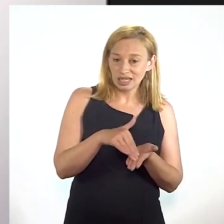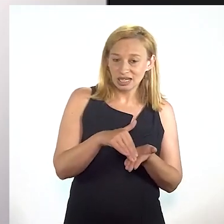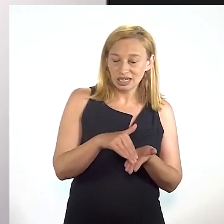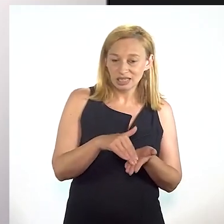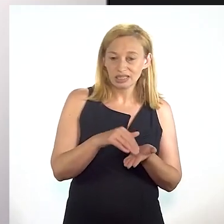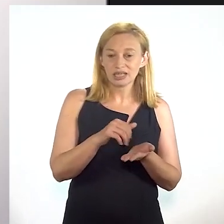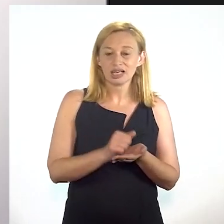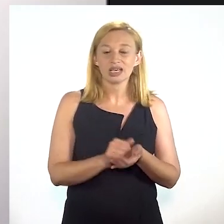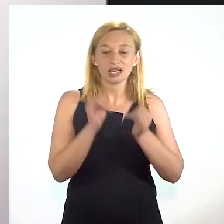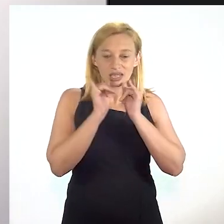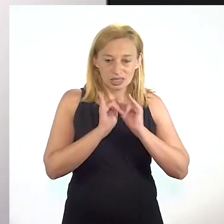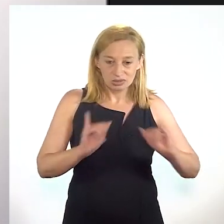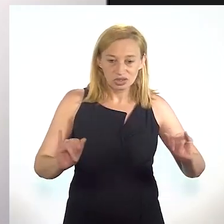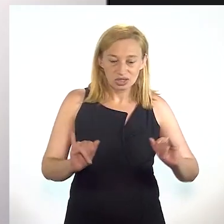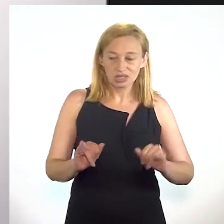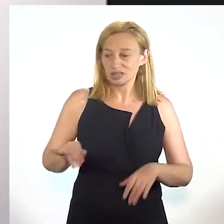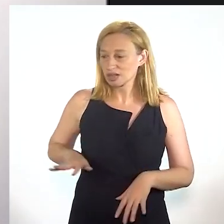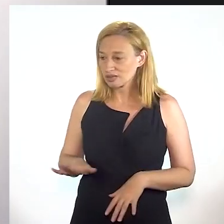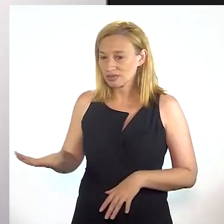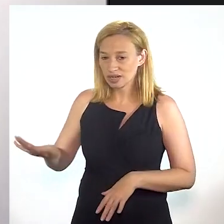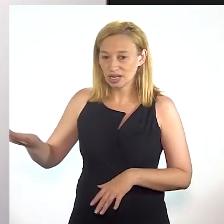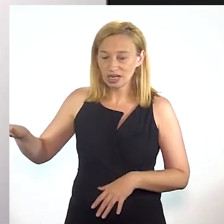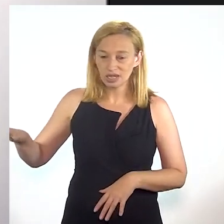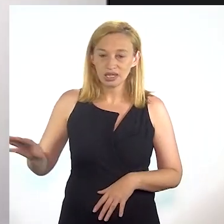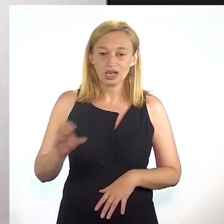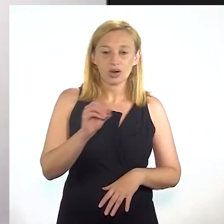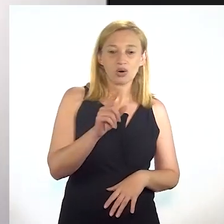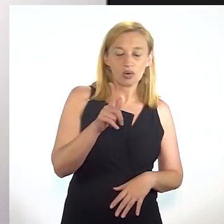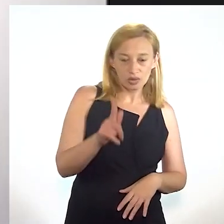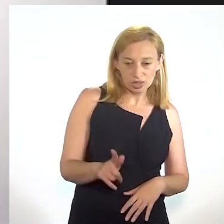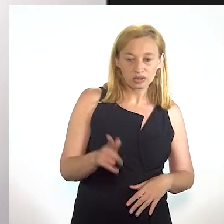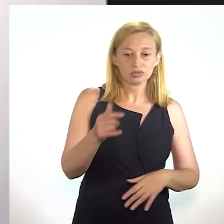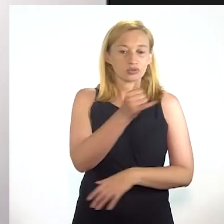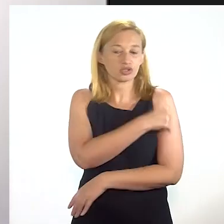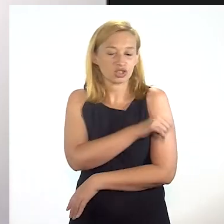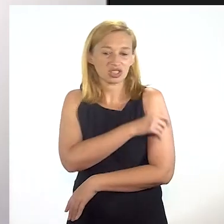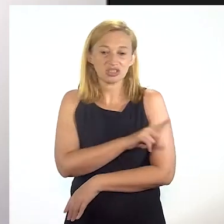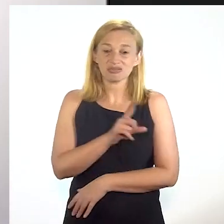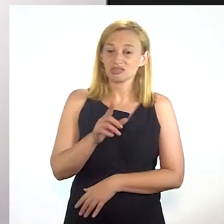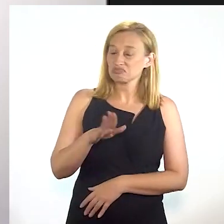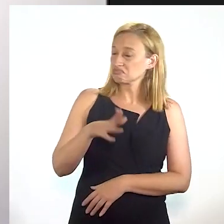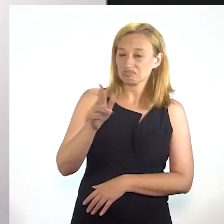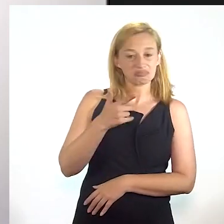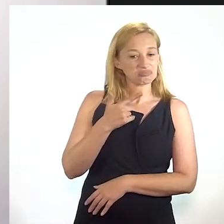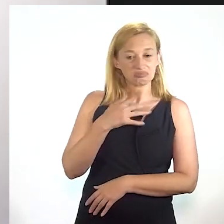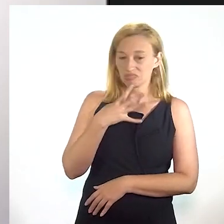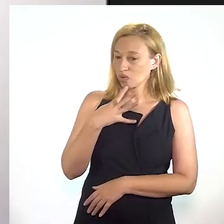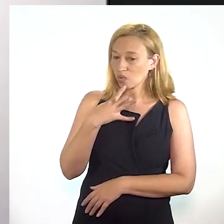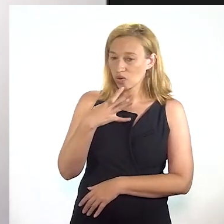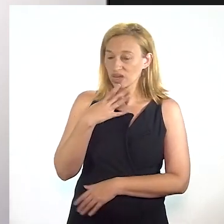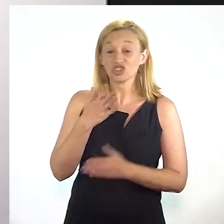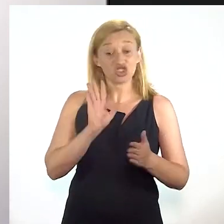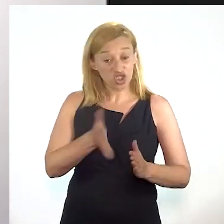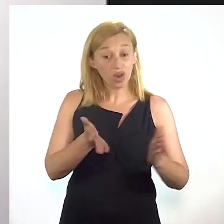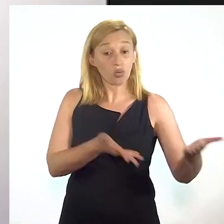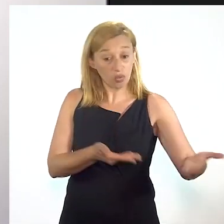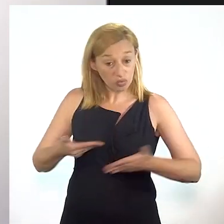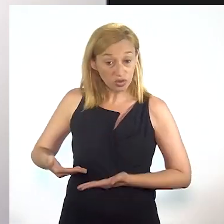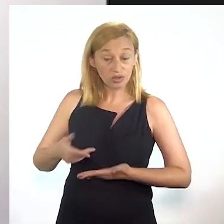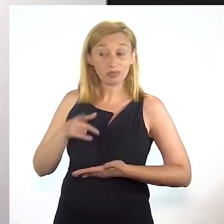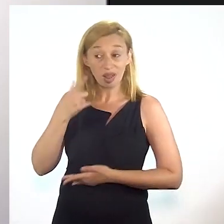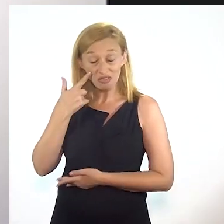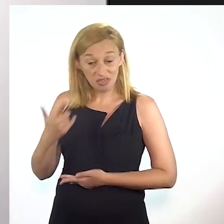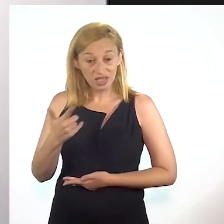secretária executiva da Agência de Notícias da Favela, que é uma ONG aqui do Rio de Janeiro. Então, quem não conhece a ANF, já convido aí para todo